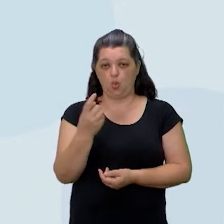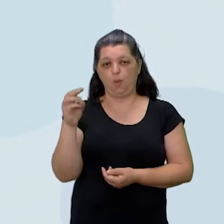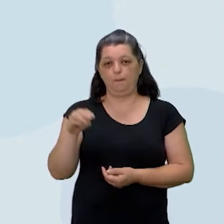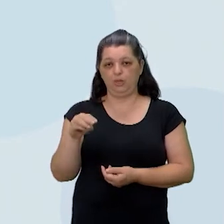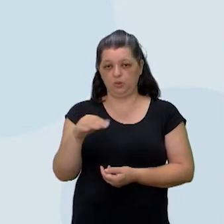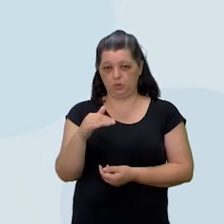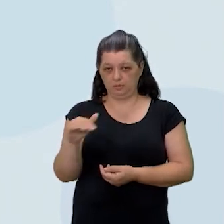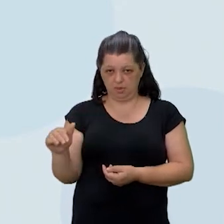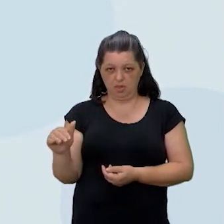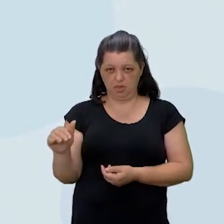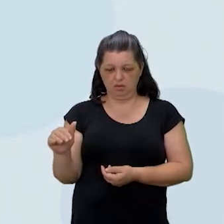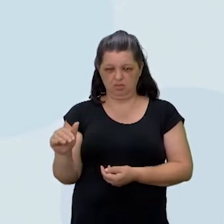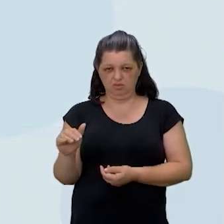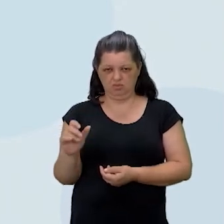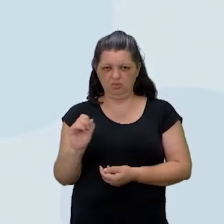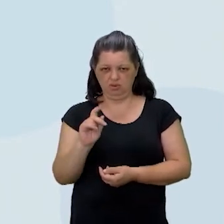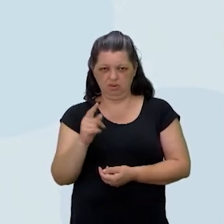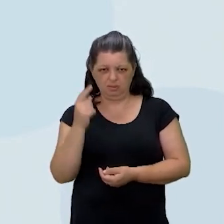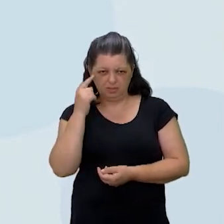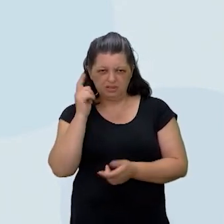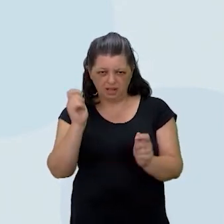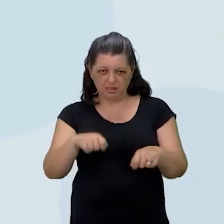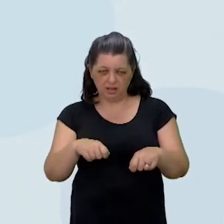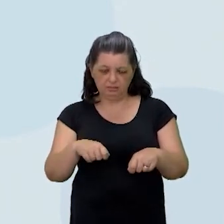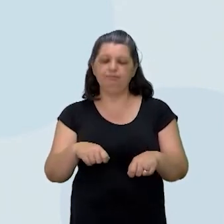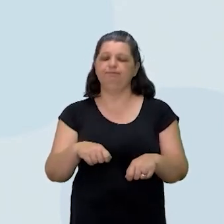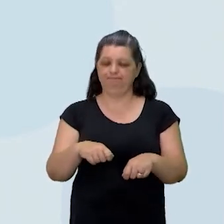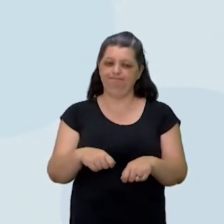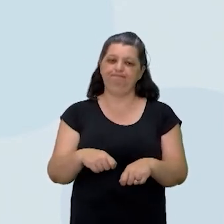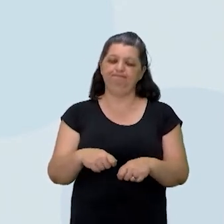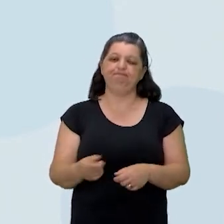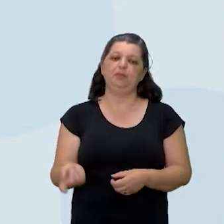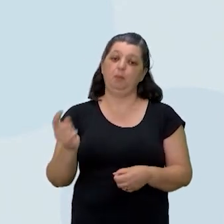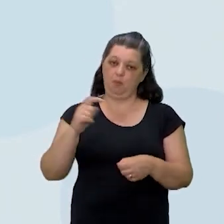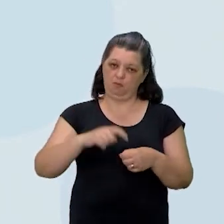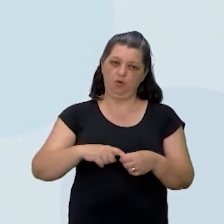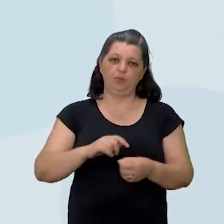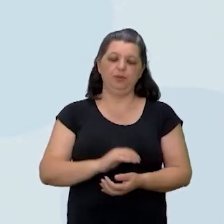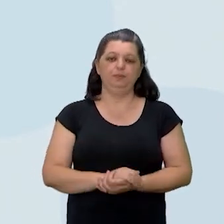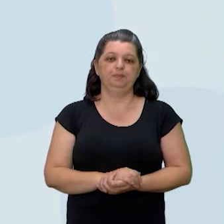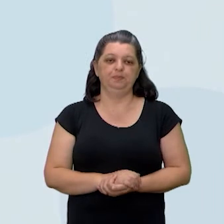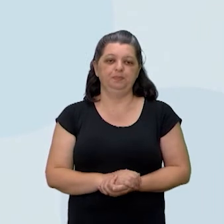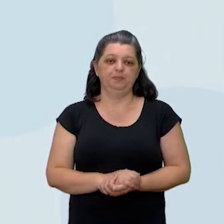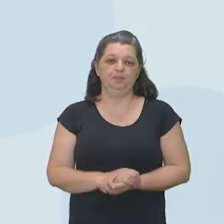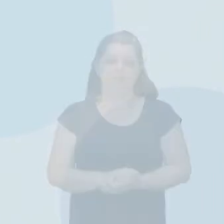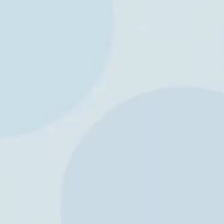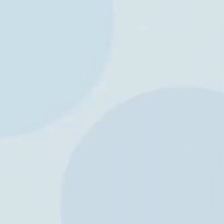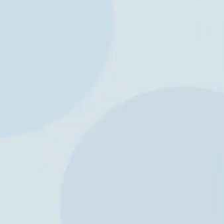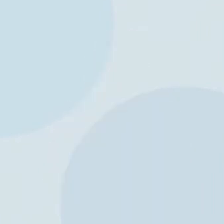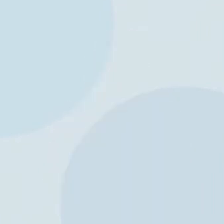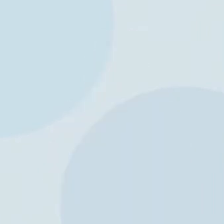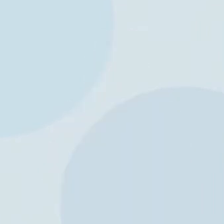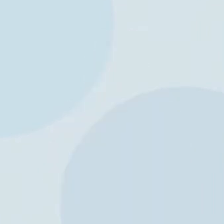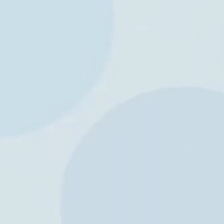e meio, tá bom para pensar, né, Giba? Tá bom. 1 minutinho e meio e a gente já volta.